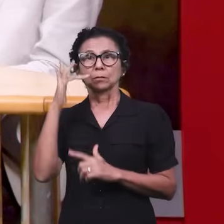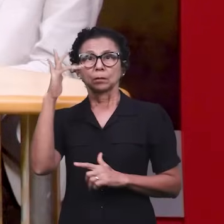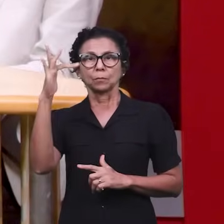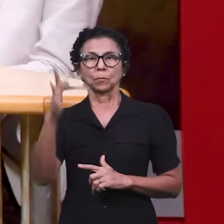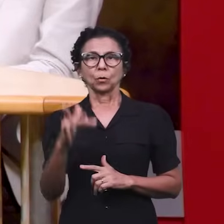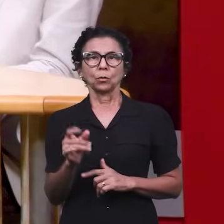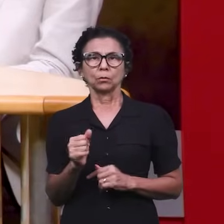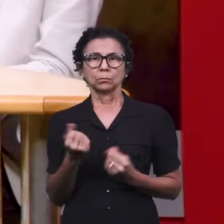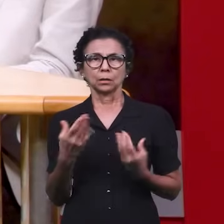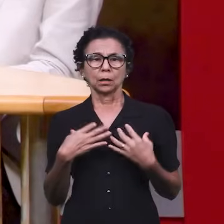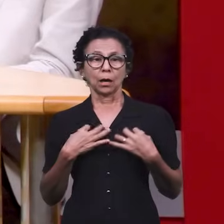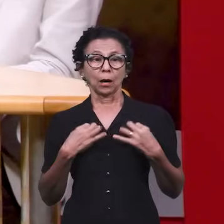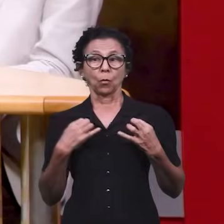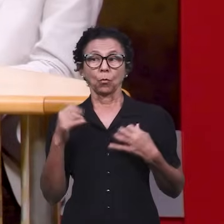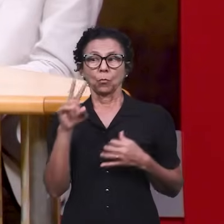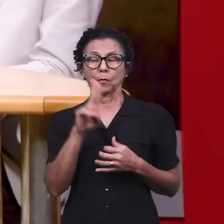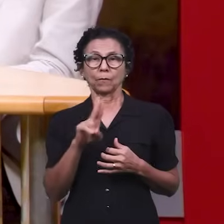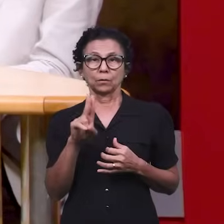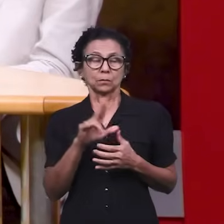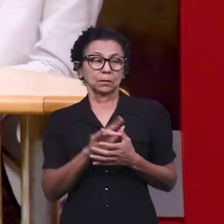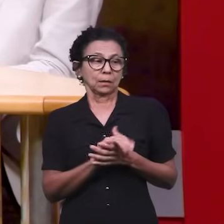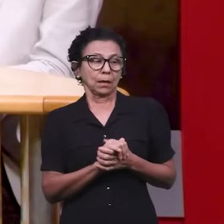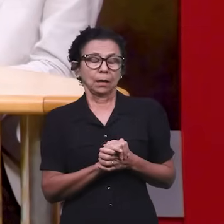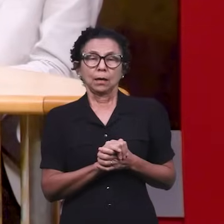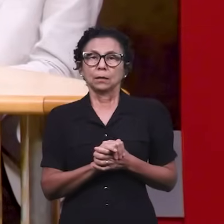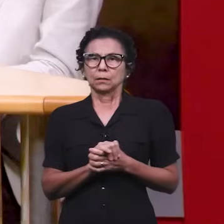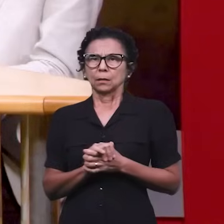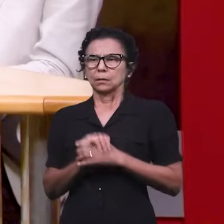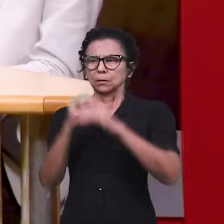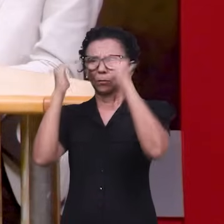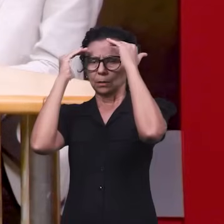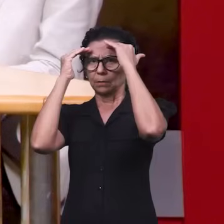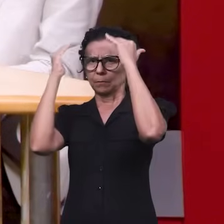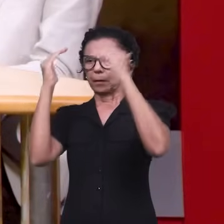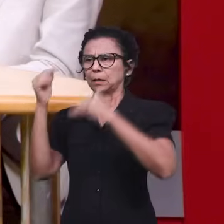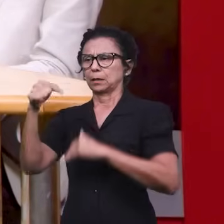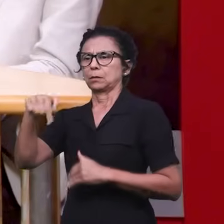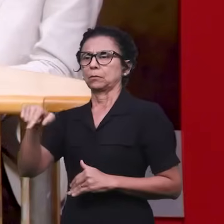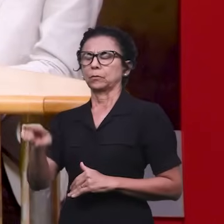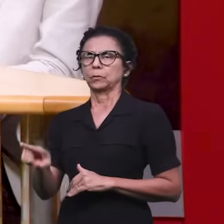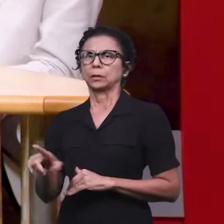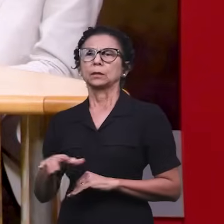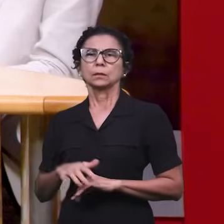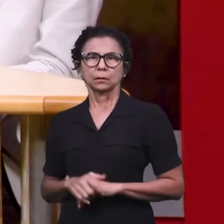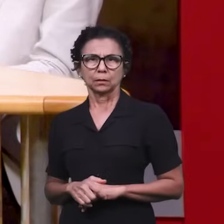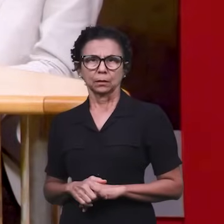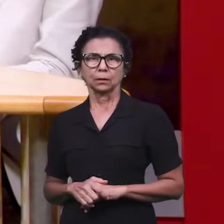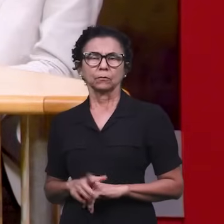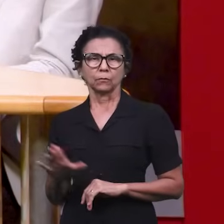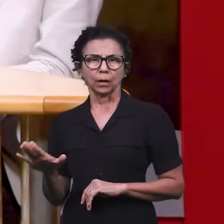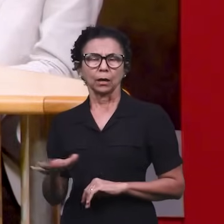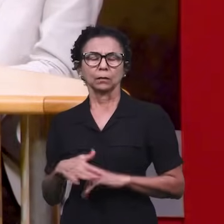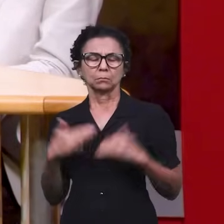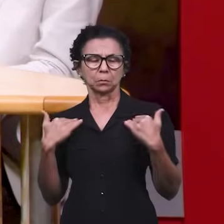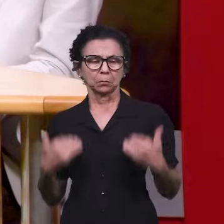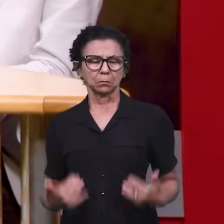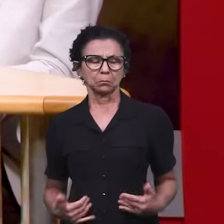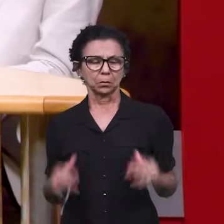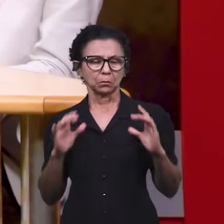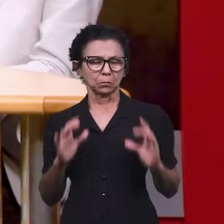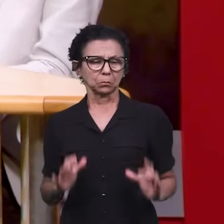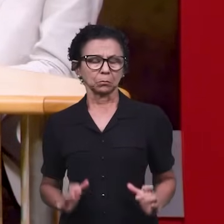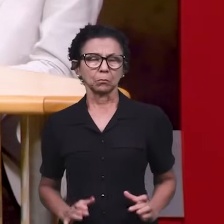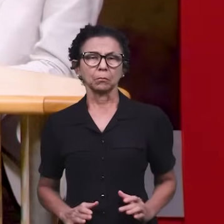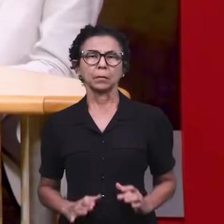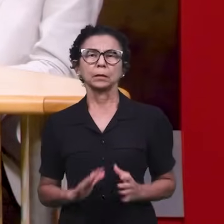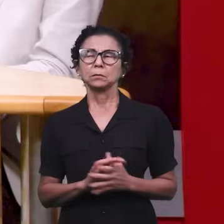no templo, mas a gente não tem esse temor para dentro da nossa casa, o que entra pelos meios de comunicação, até pelo falar, pelo comportamento,